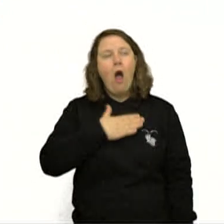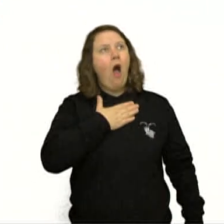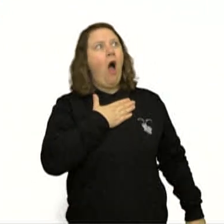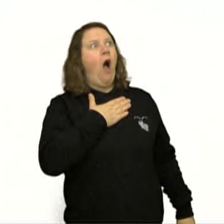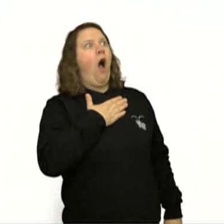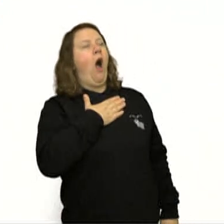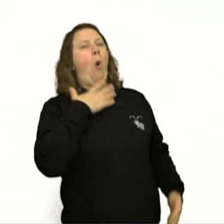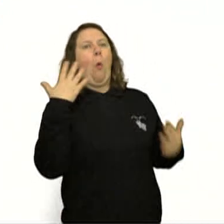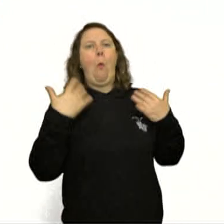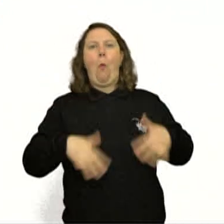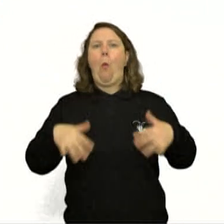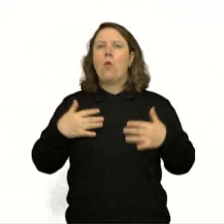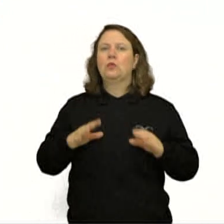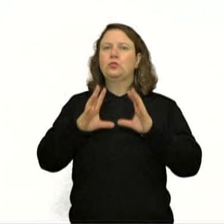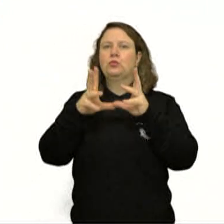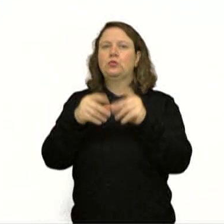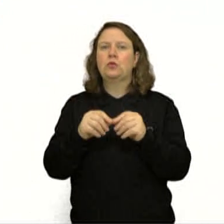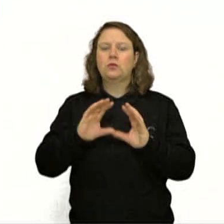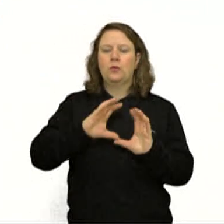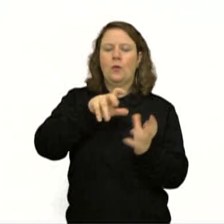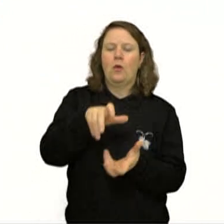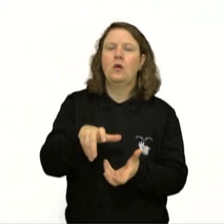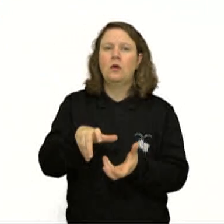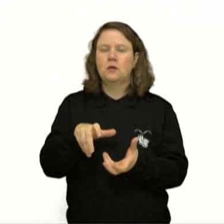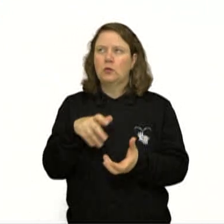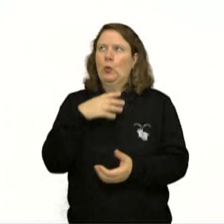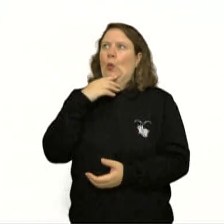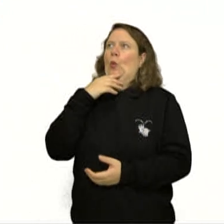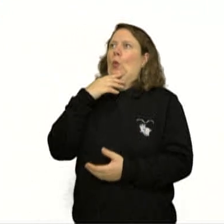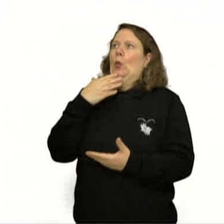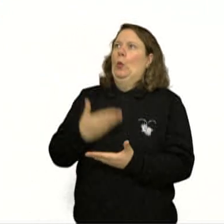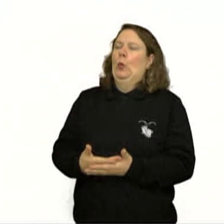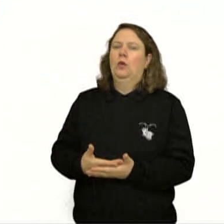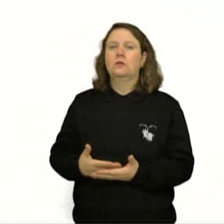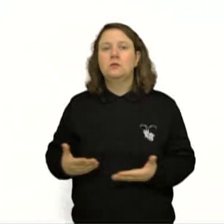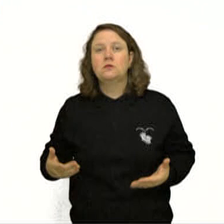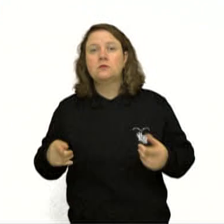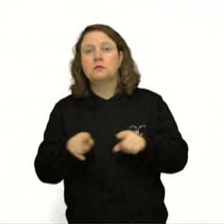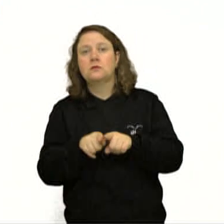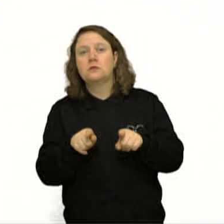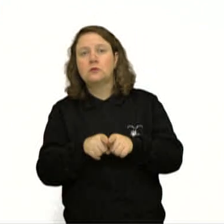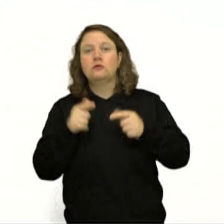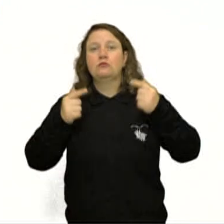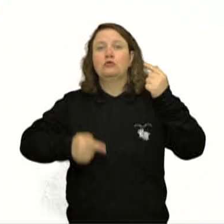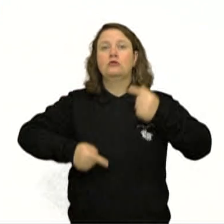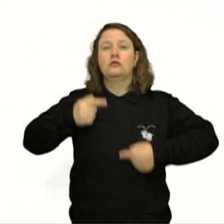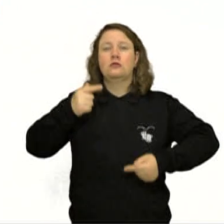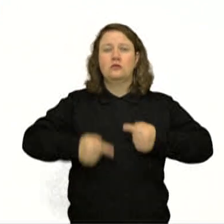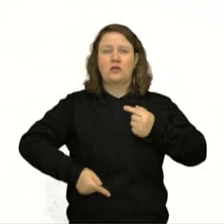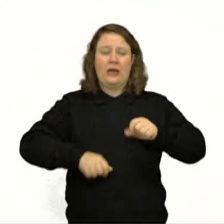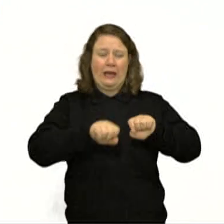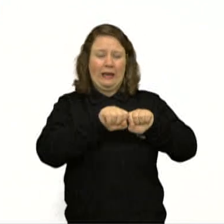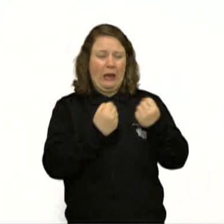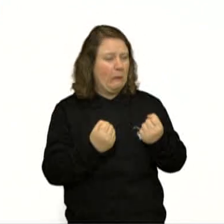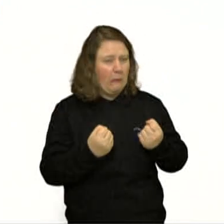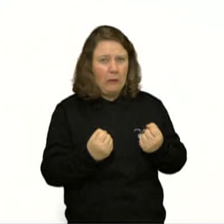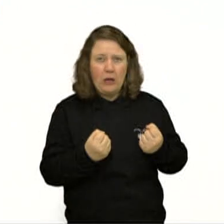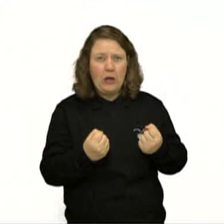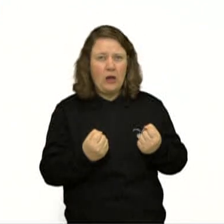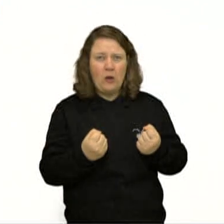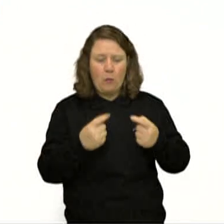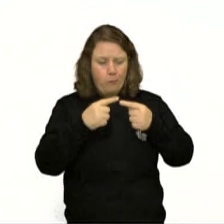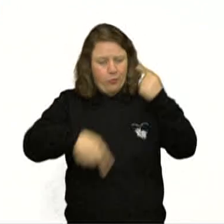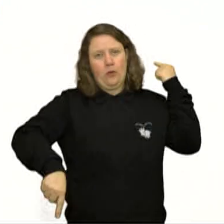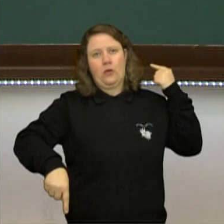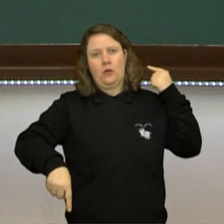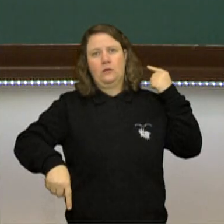mundo inteiro e chocou também os partidos comunistas ao redor dos planetas. Teve partidos aí que racharam daí com Moscou.